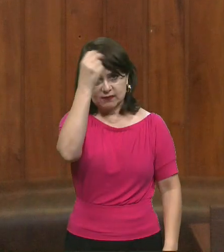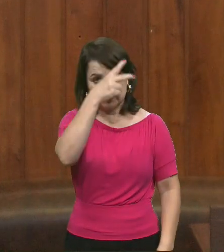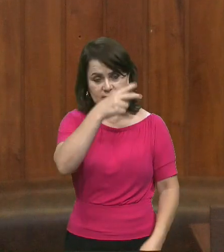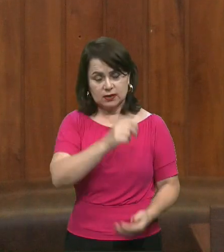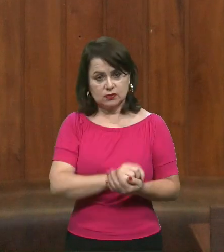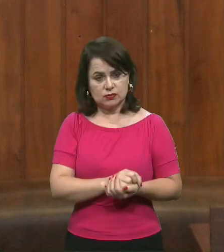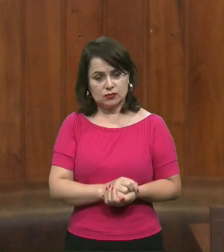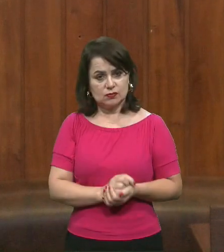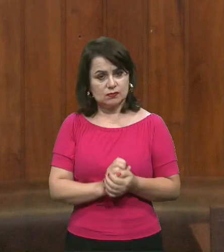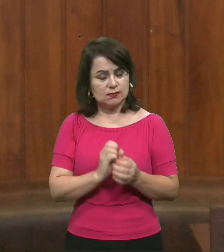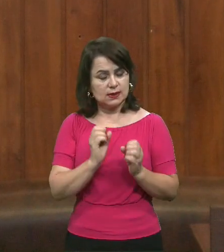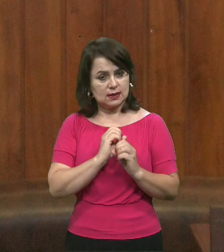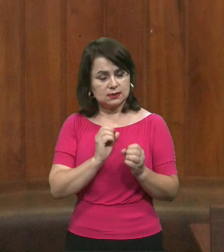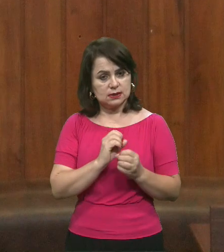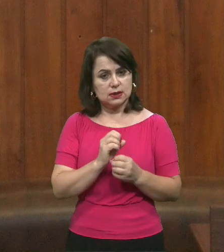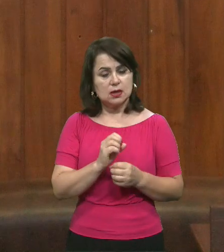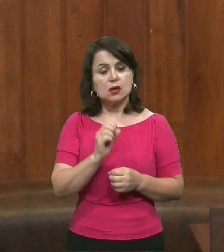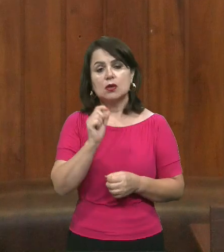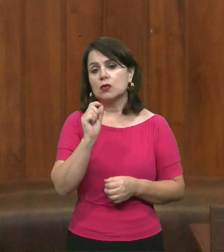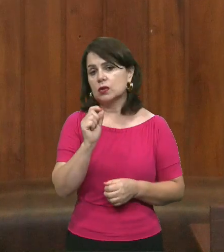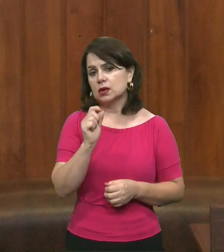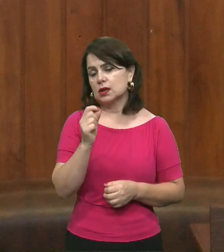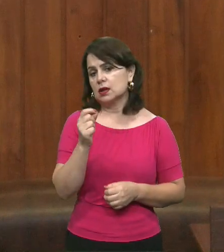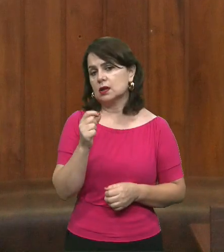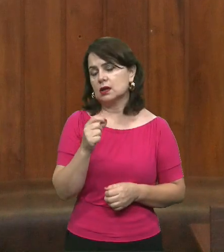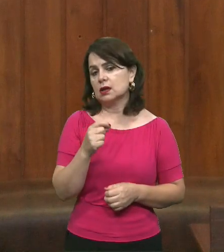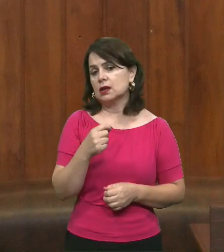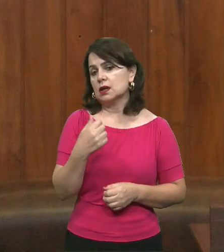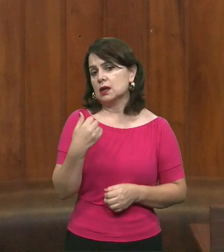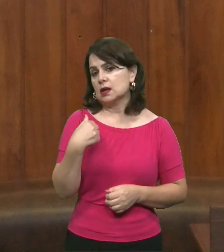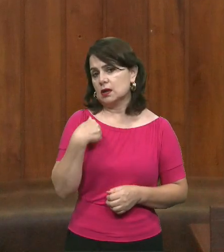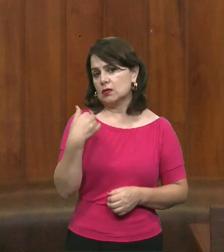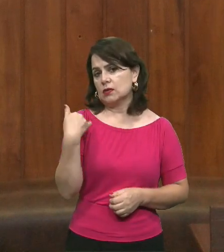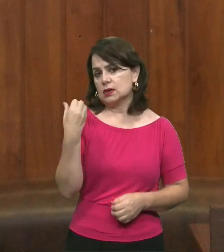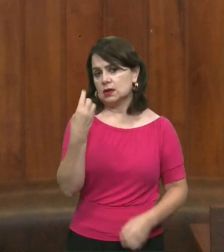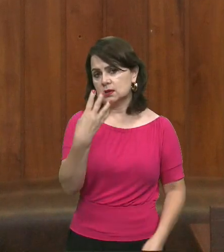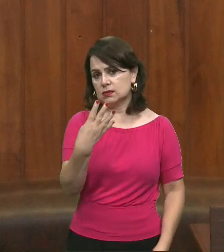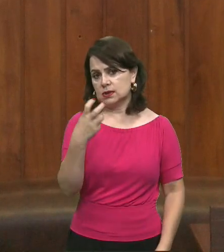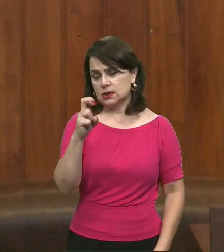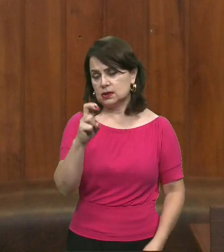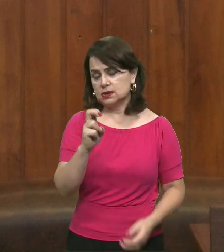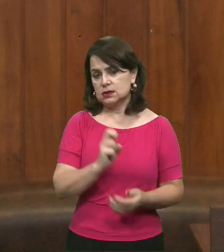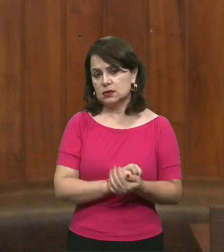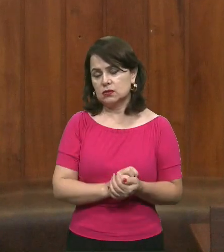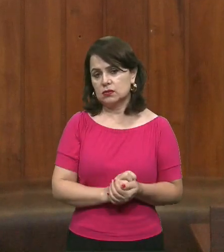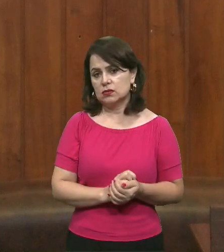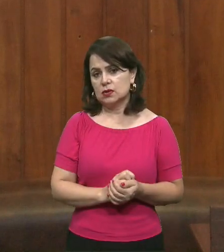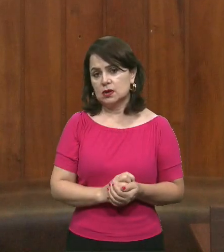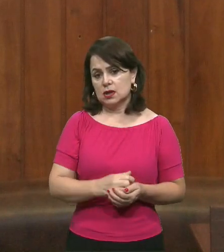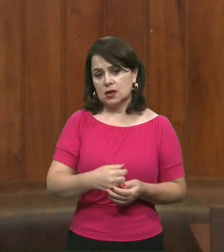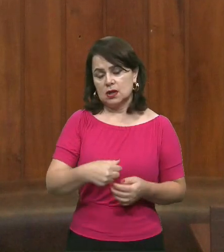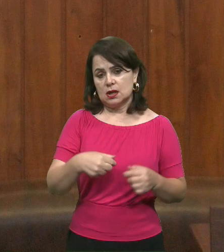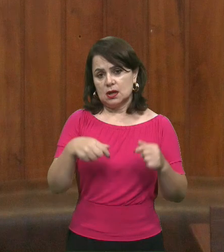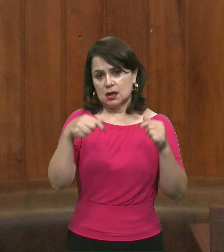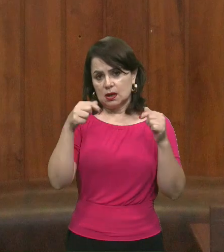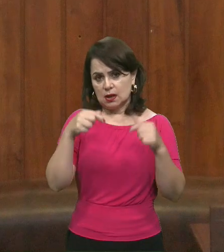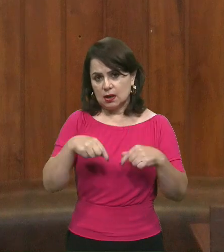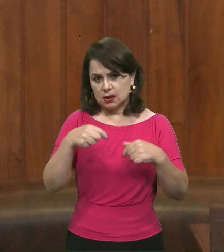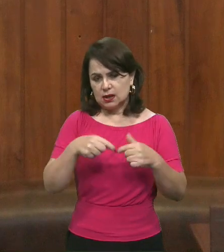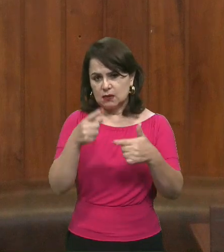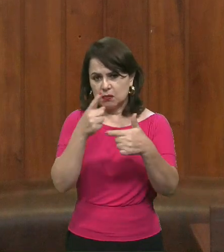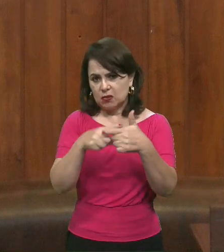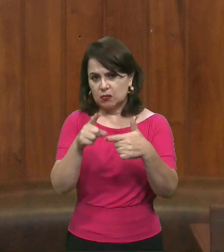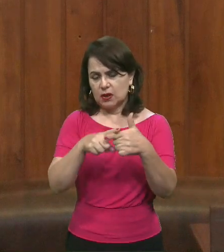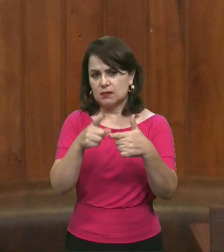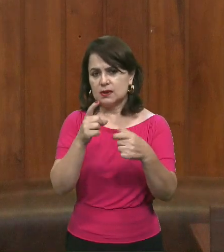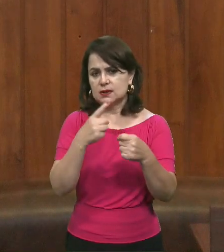tenho 45 anos, nenhum prefeito eu venho até hoje que realmente veio trabalhar para resolver os problemas da nossa